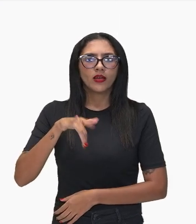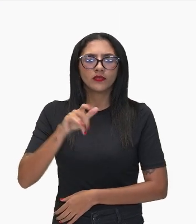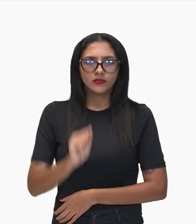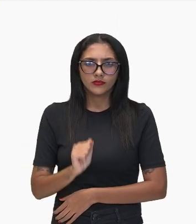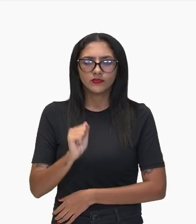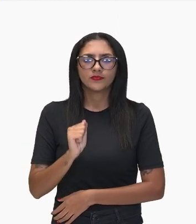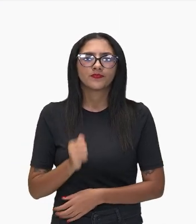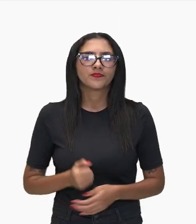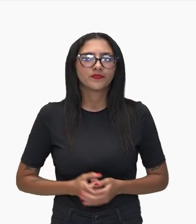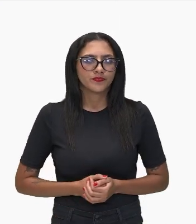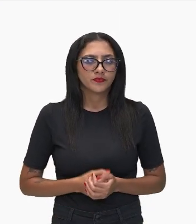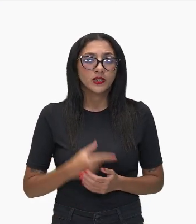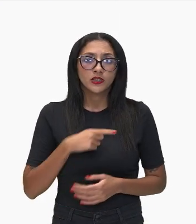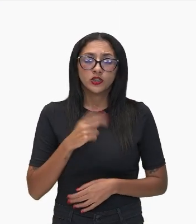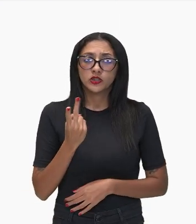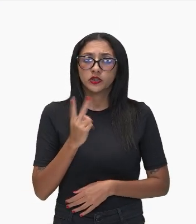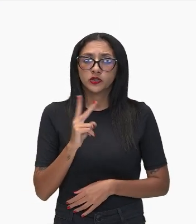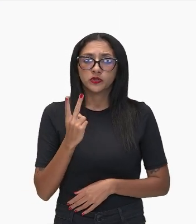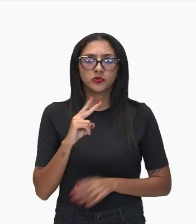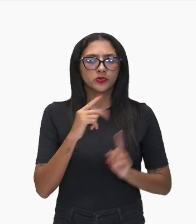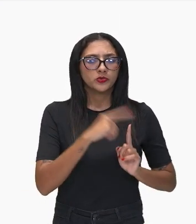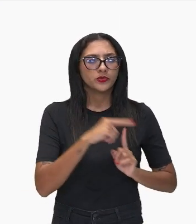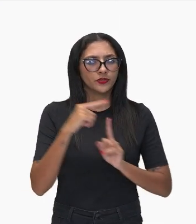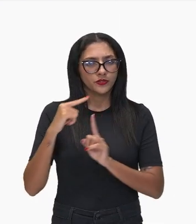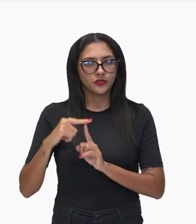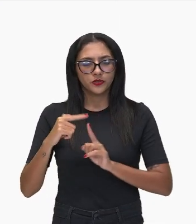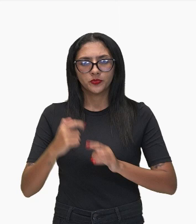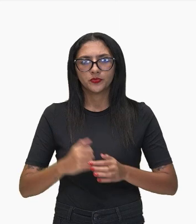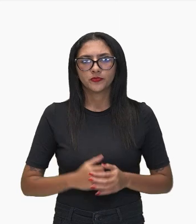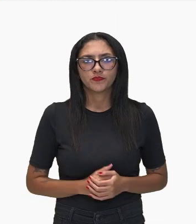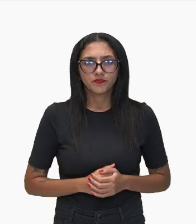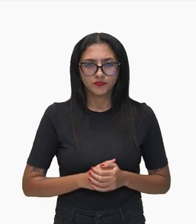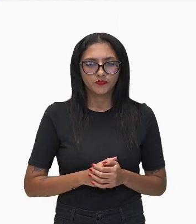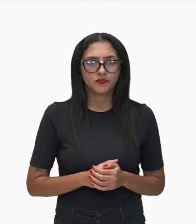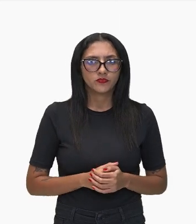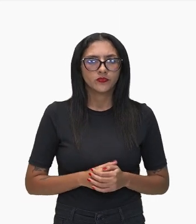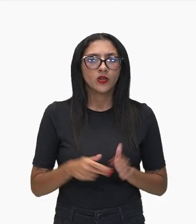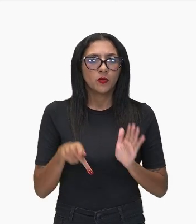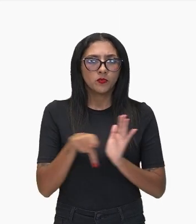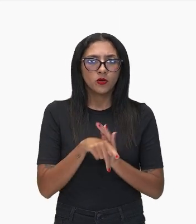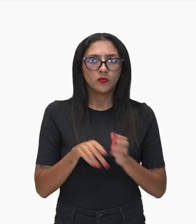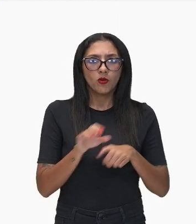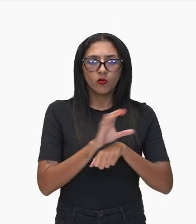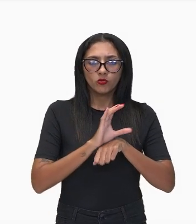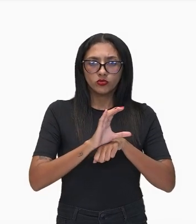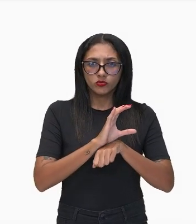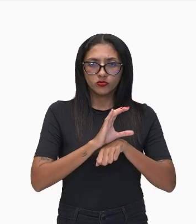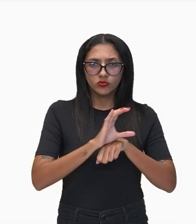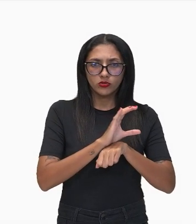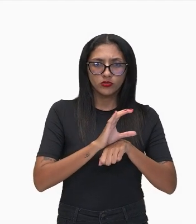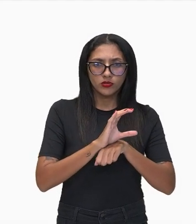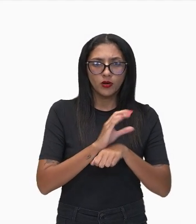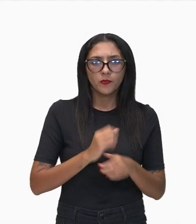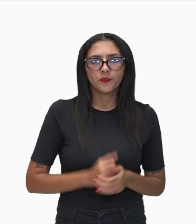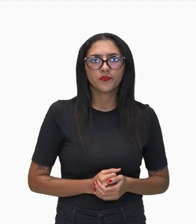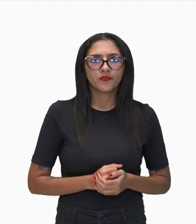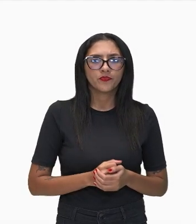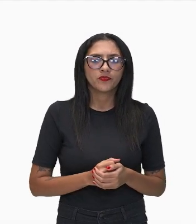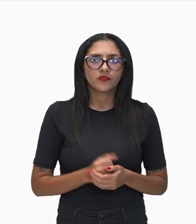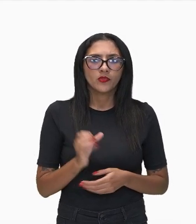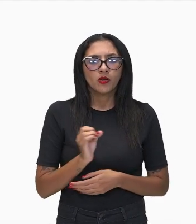dois tipos de monarquia: a monarquia constitucional ou parlamentar e a monarquia